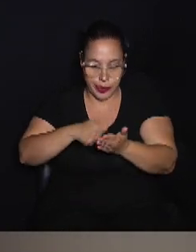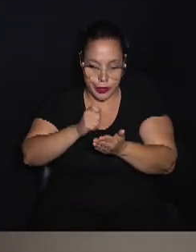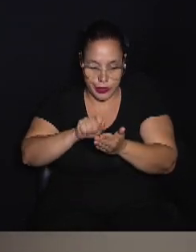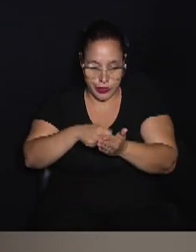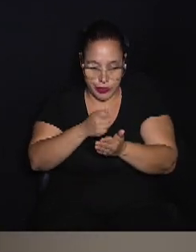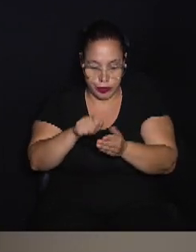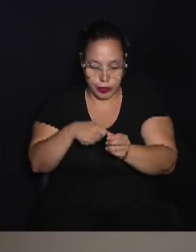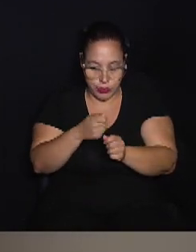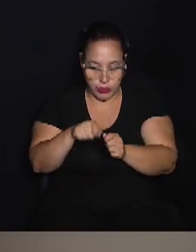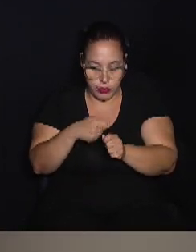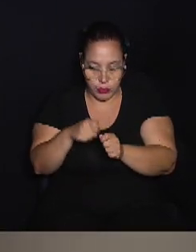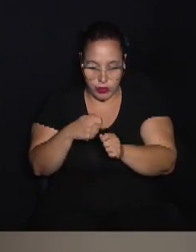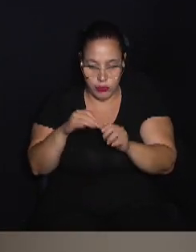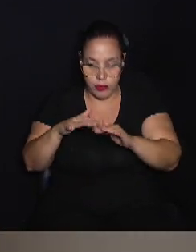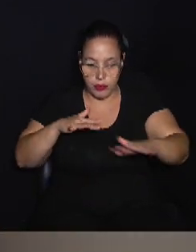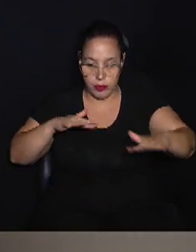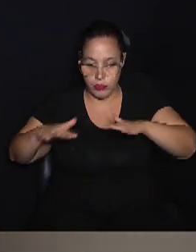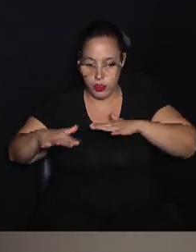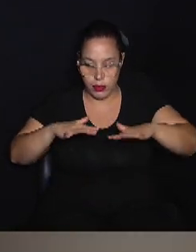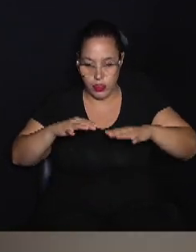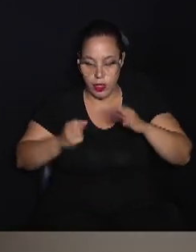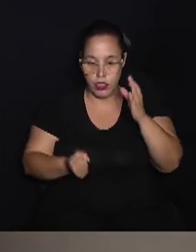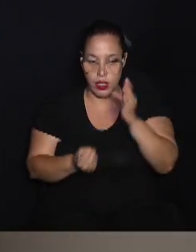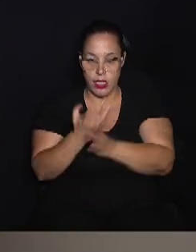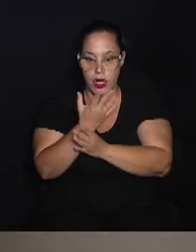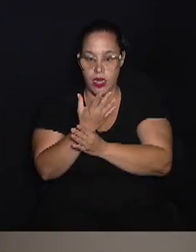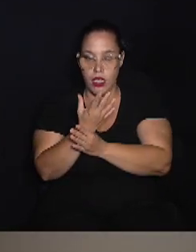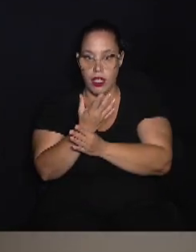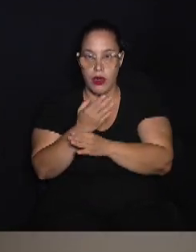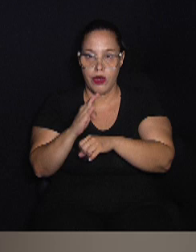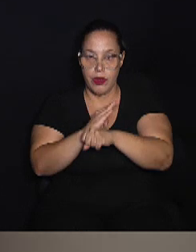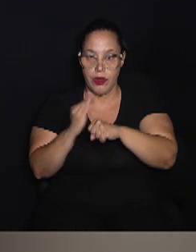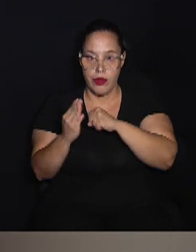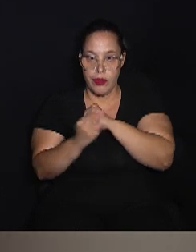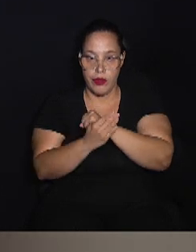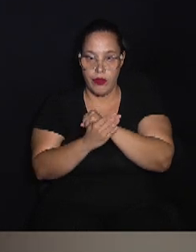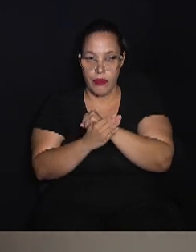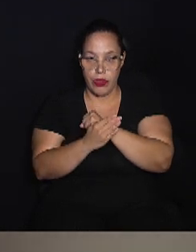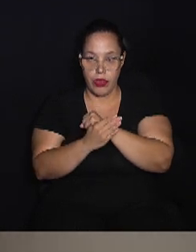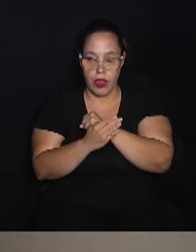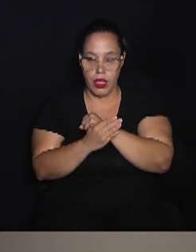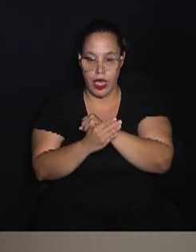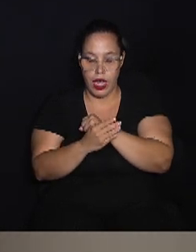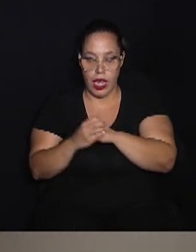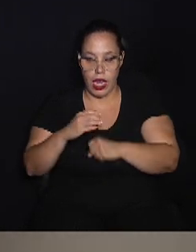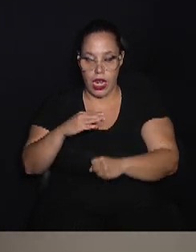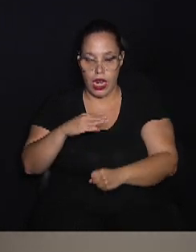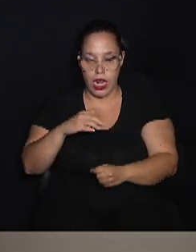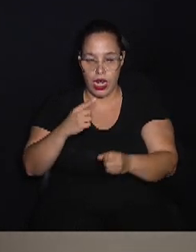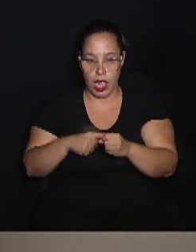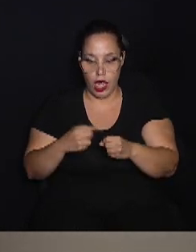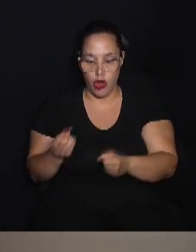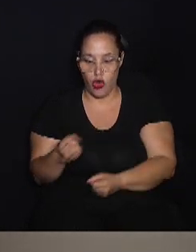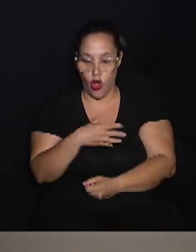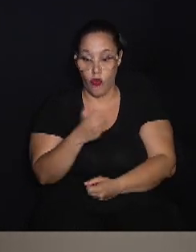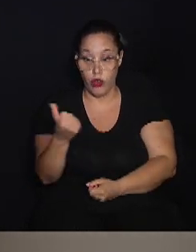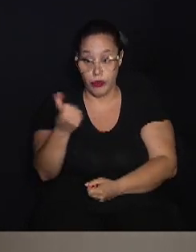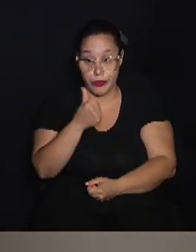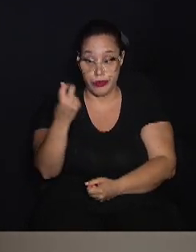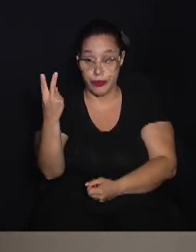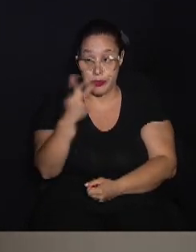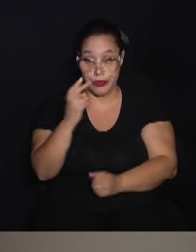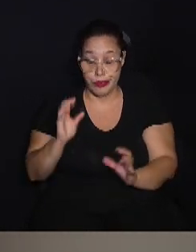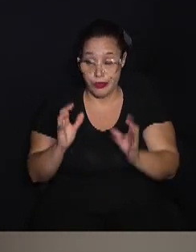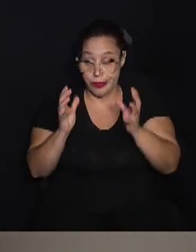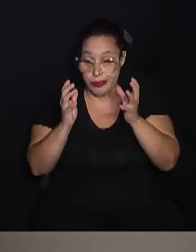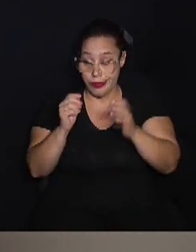vai ocorrer no espaço Criarte no bairro Cidade Nova um Esta é a segunda edição